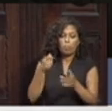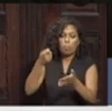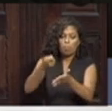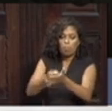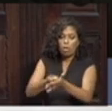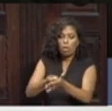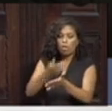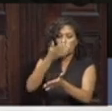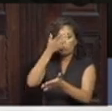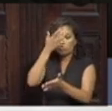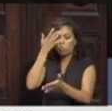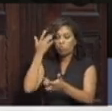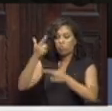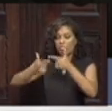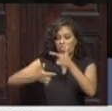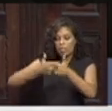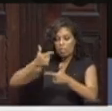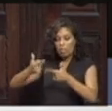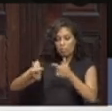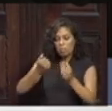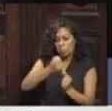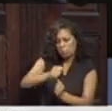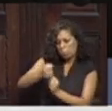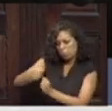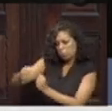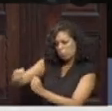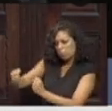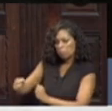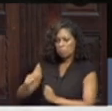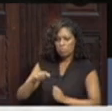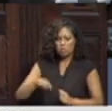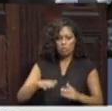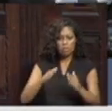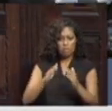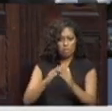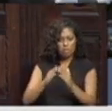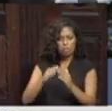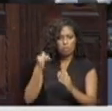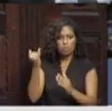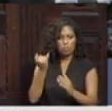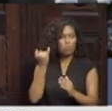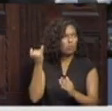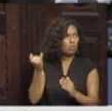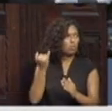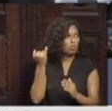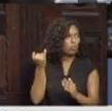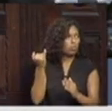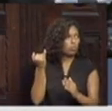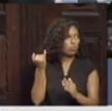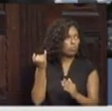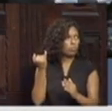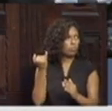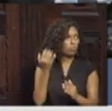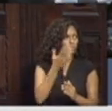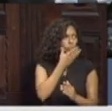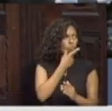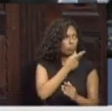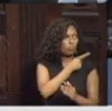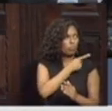limpeza desta casa, que desde dezembro não recebe. Deputado Eliomar, hoje no corredor uma